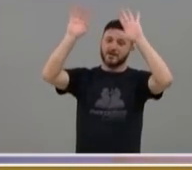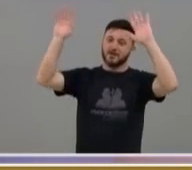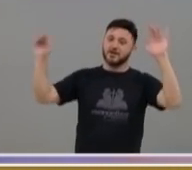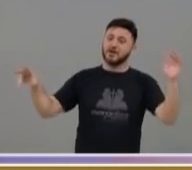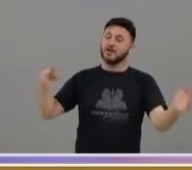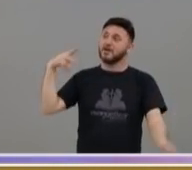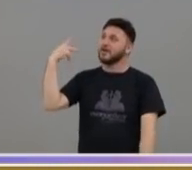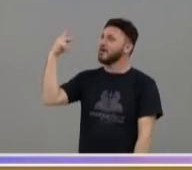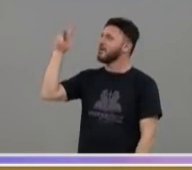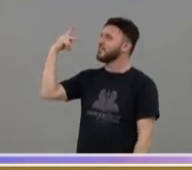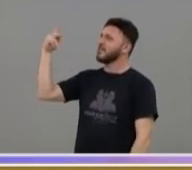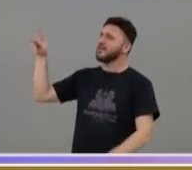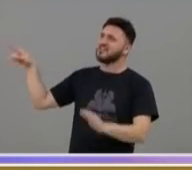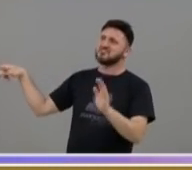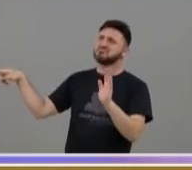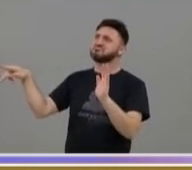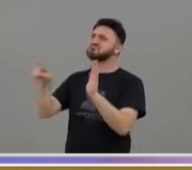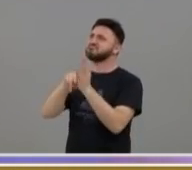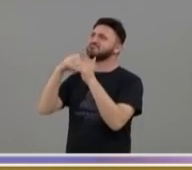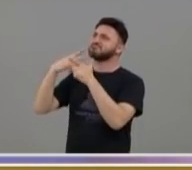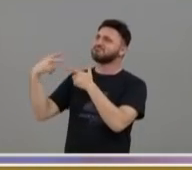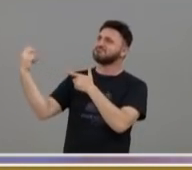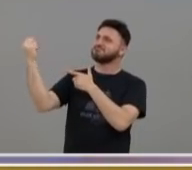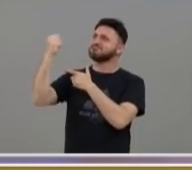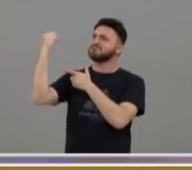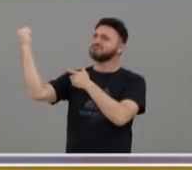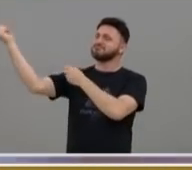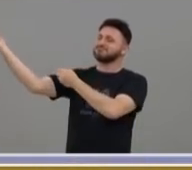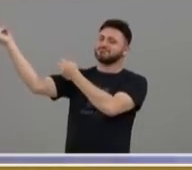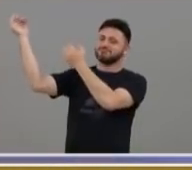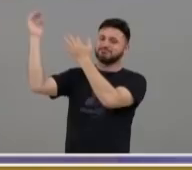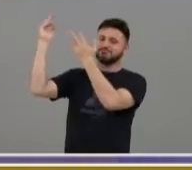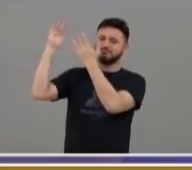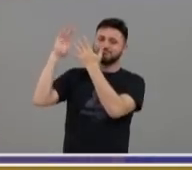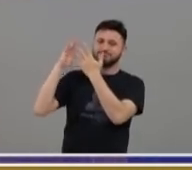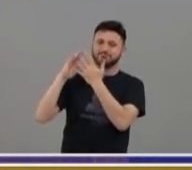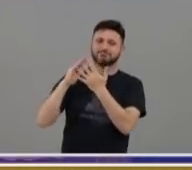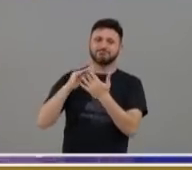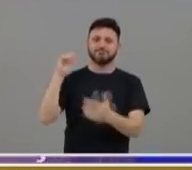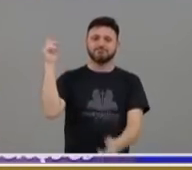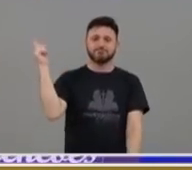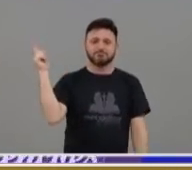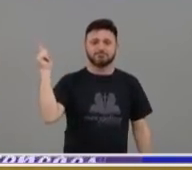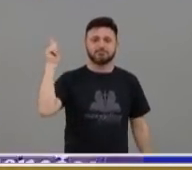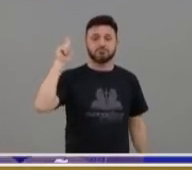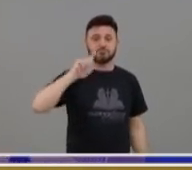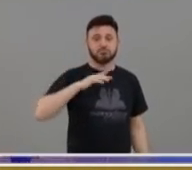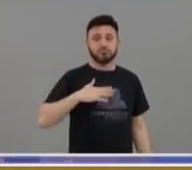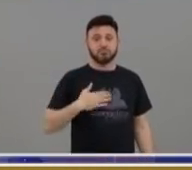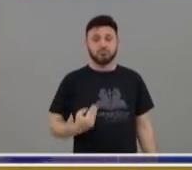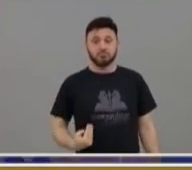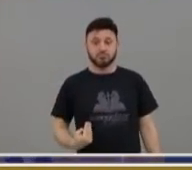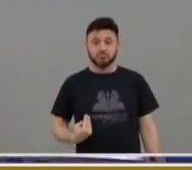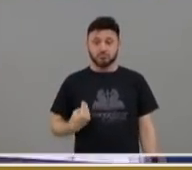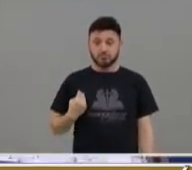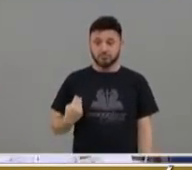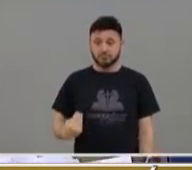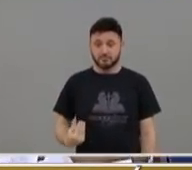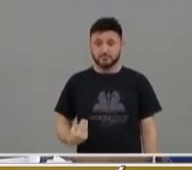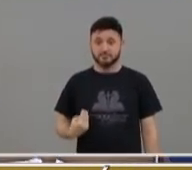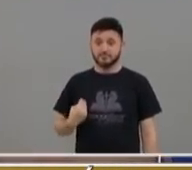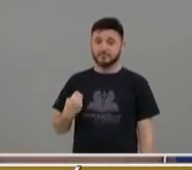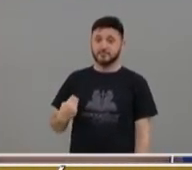glória, é dele a vitória alcançada em minha